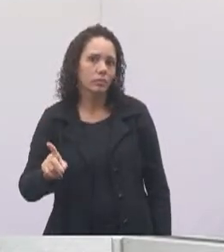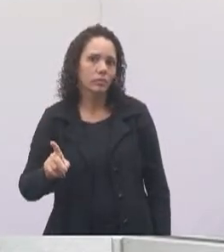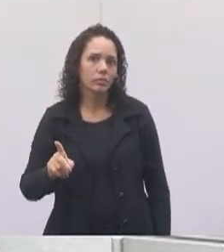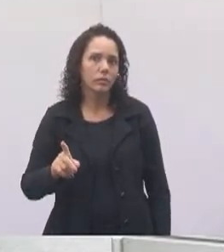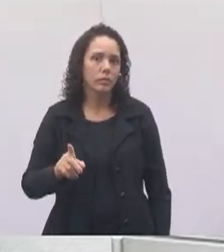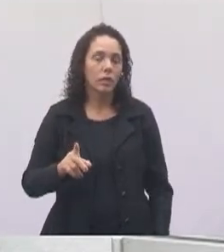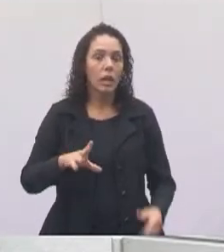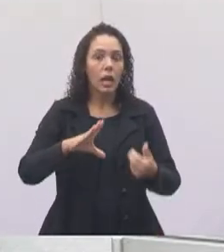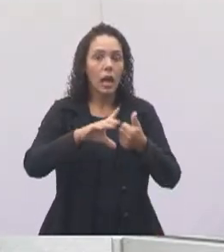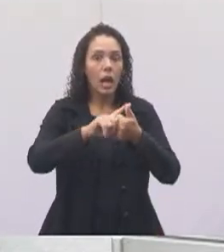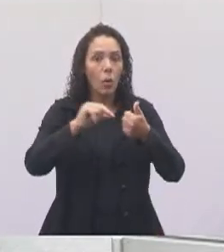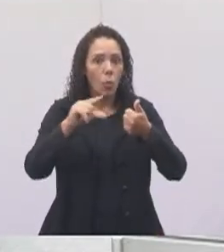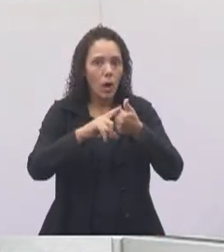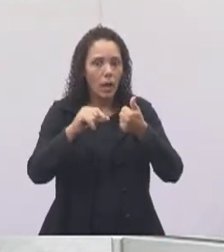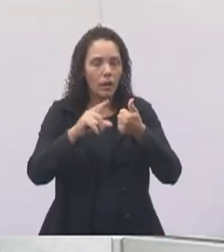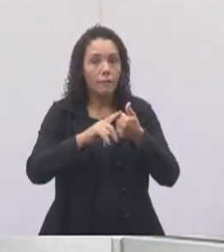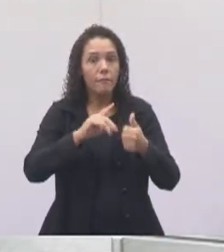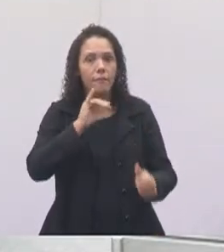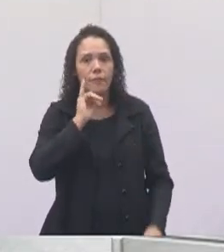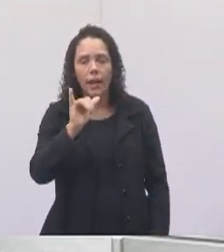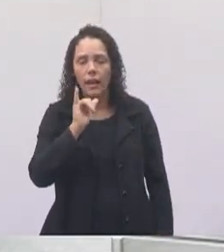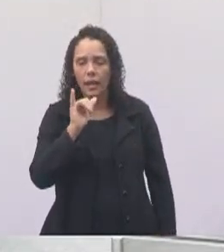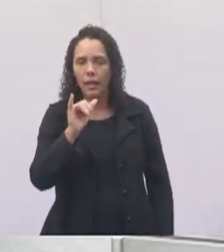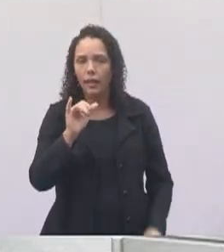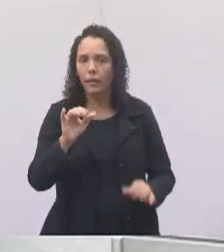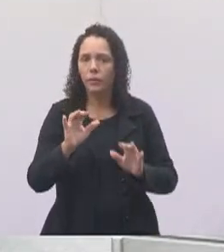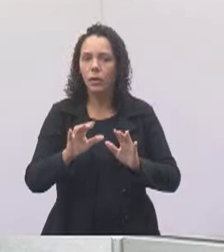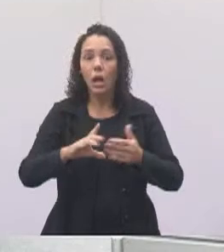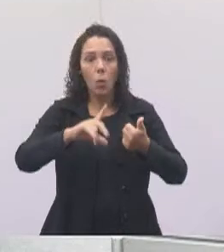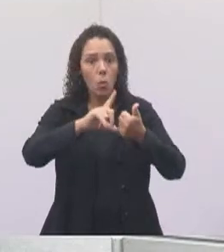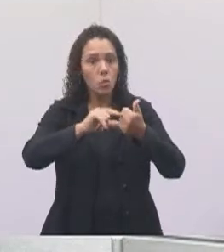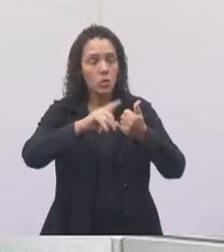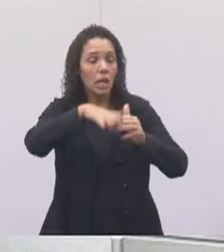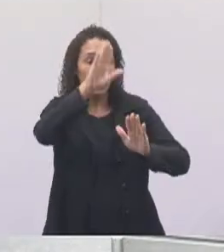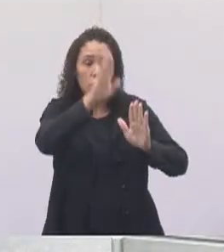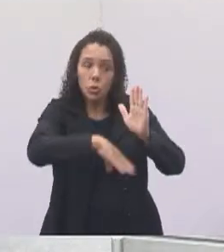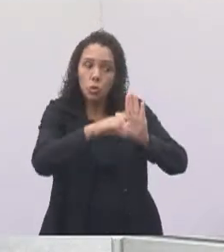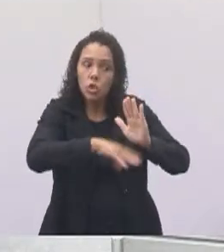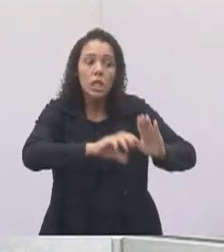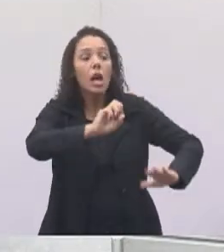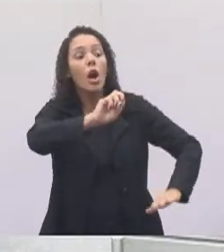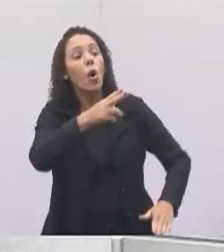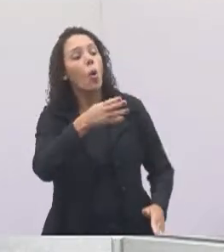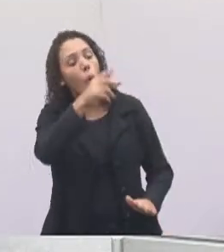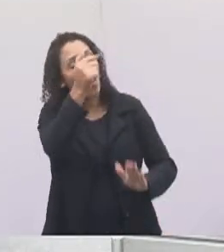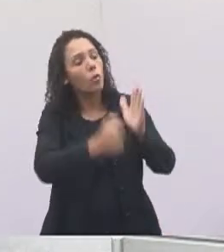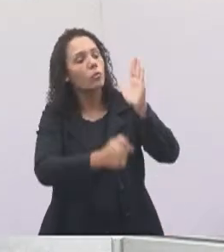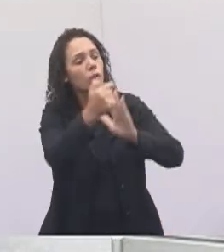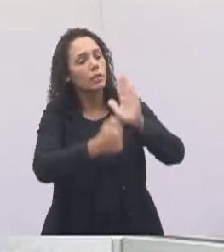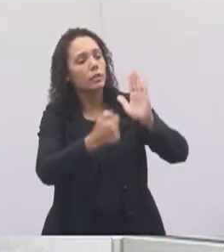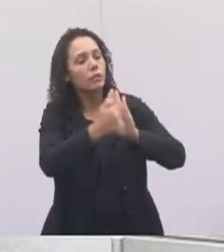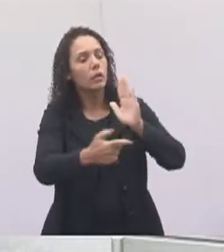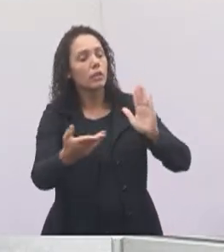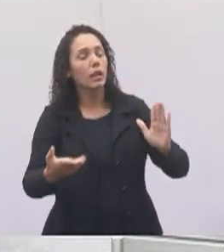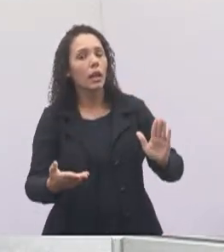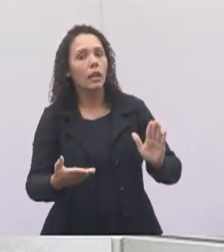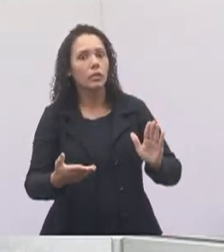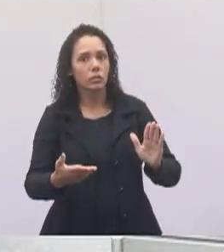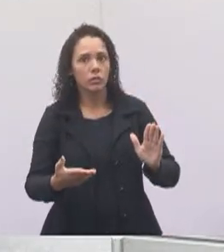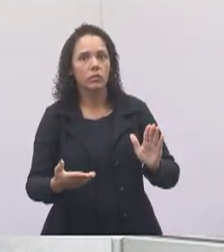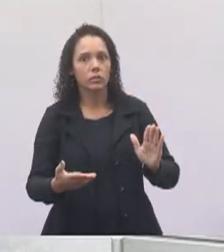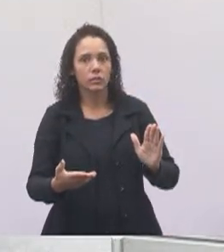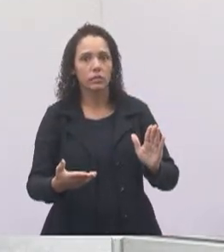vai passar. Essa foi a fala, população. Essa foi a fala. Você tira ou não vai passar. É sob